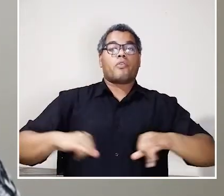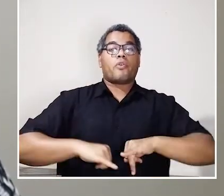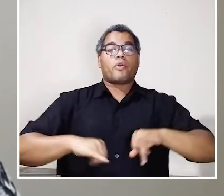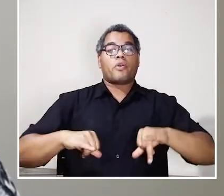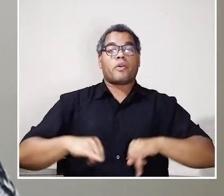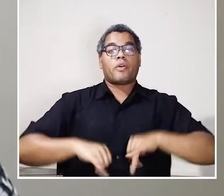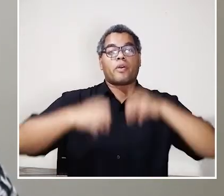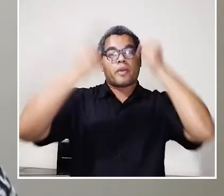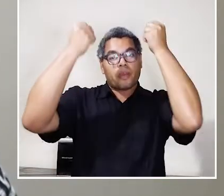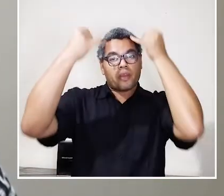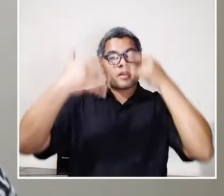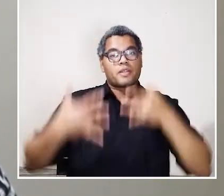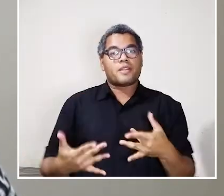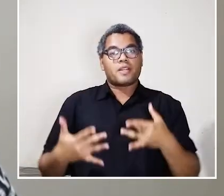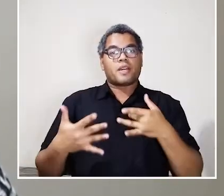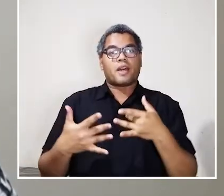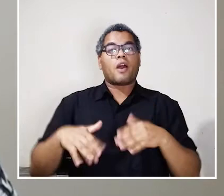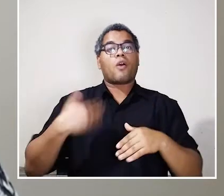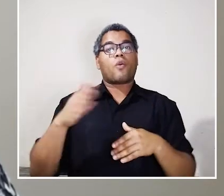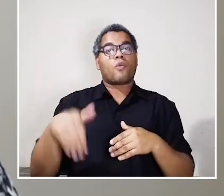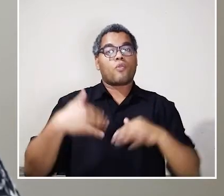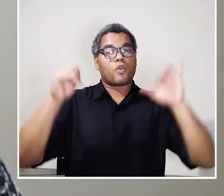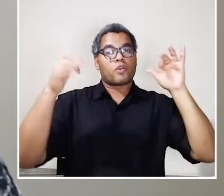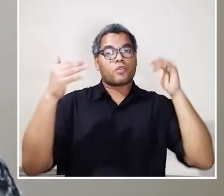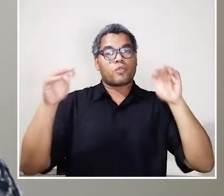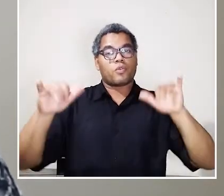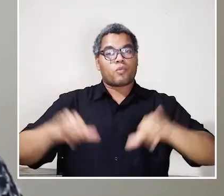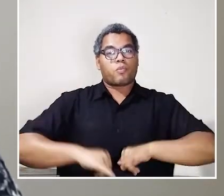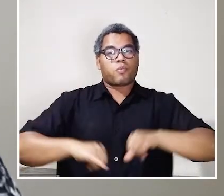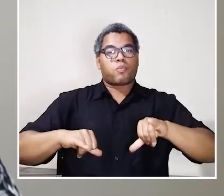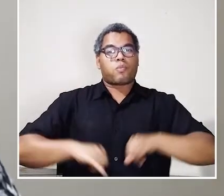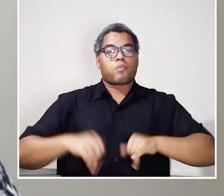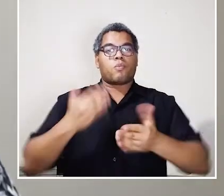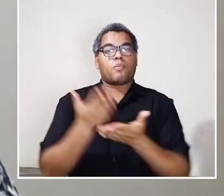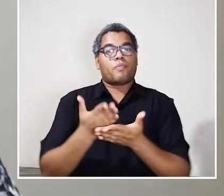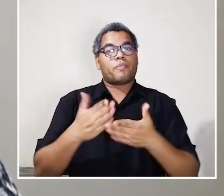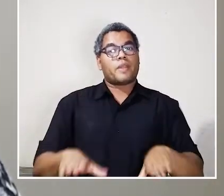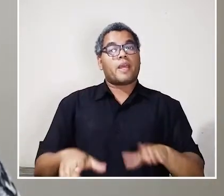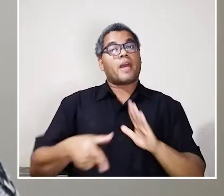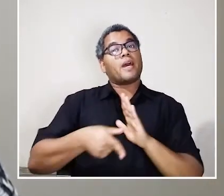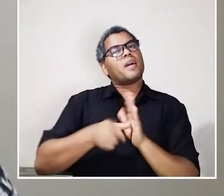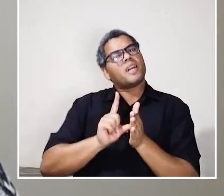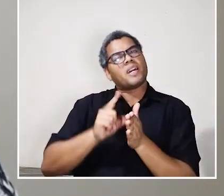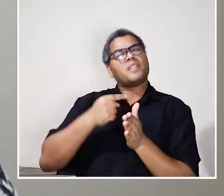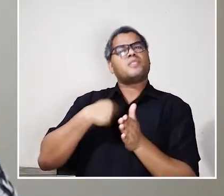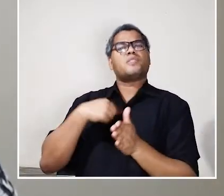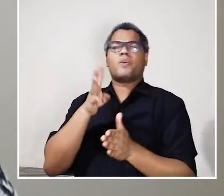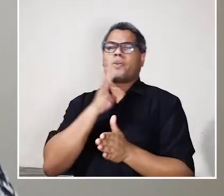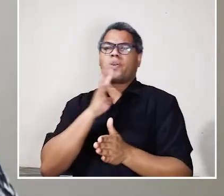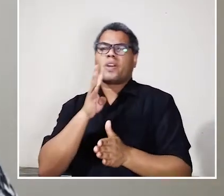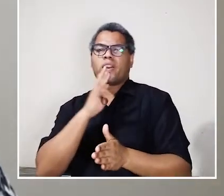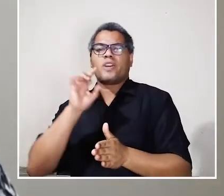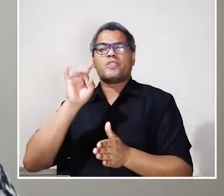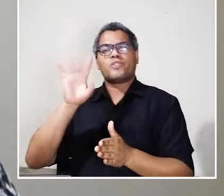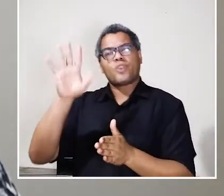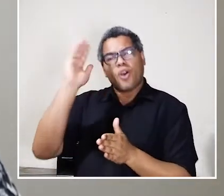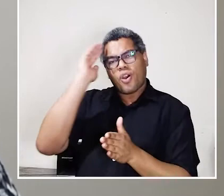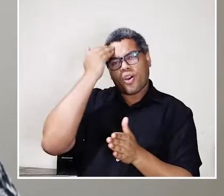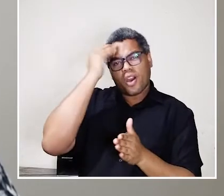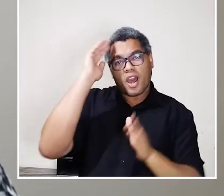Jó pôde dizer no fim do seu tempo de tormenta: antes eu te conhecia só de